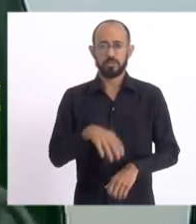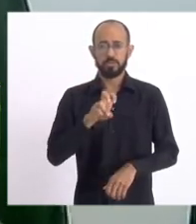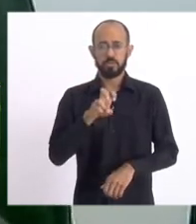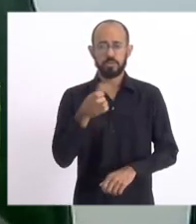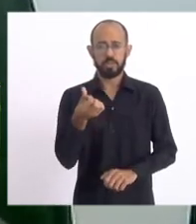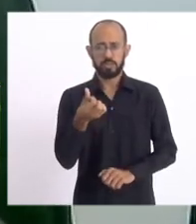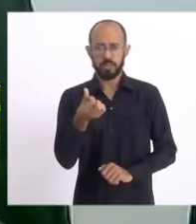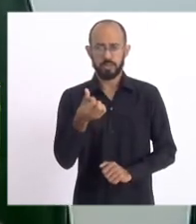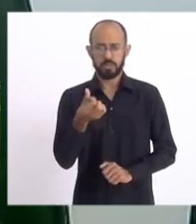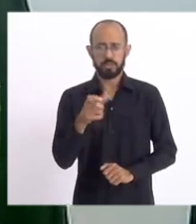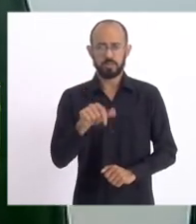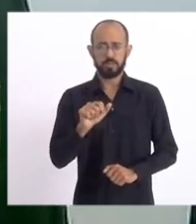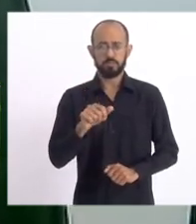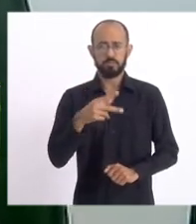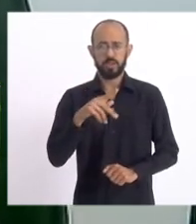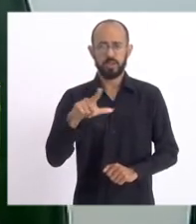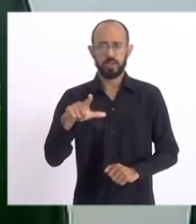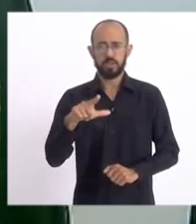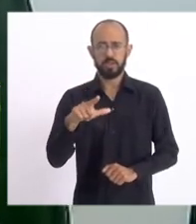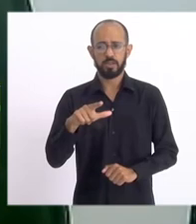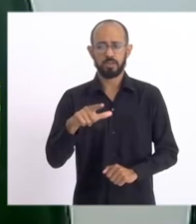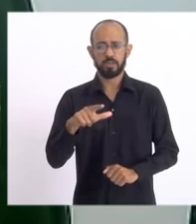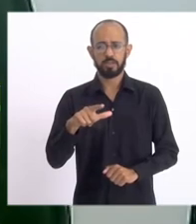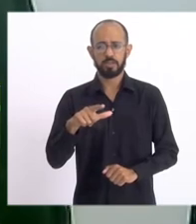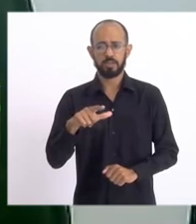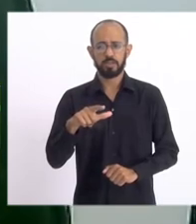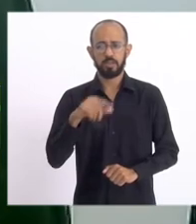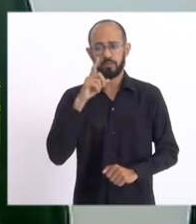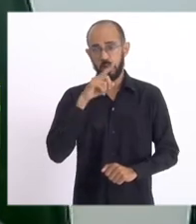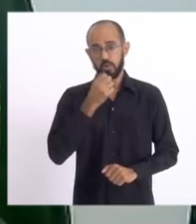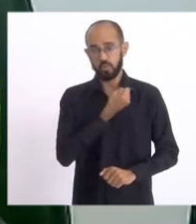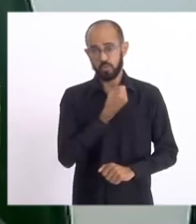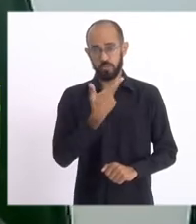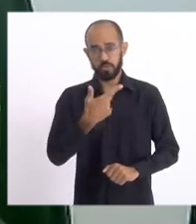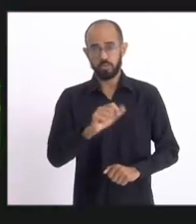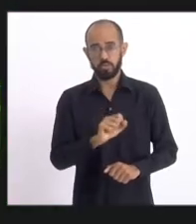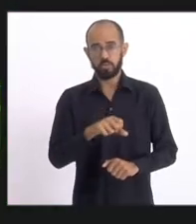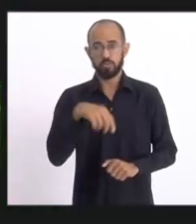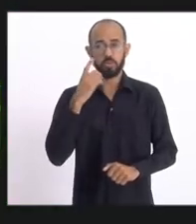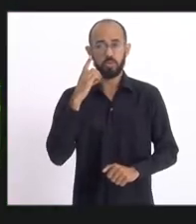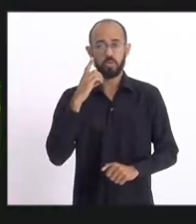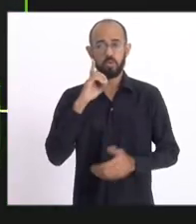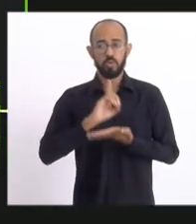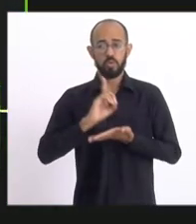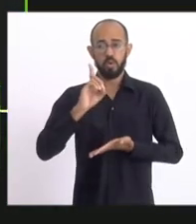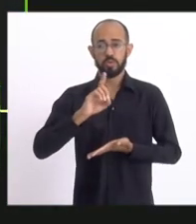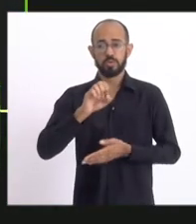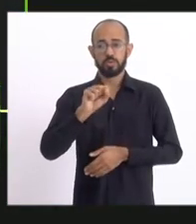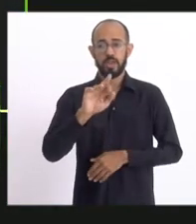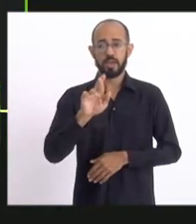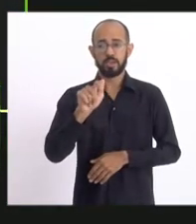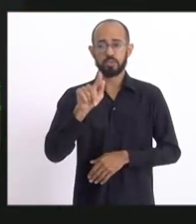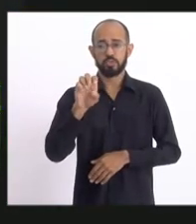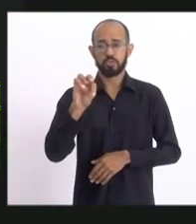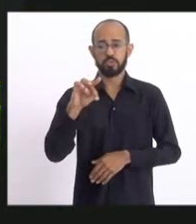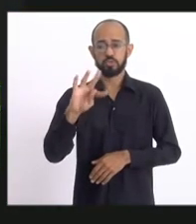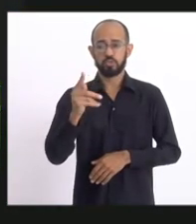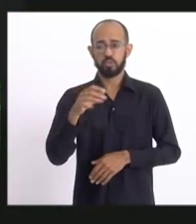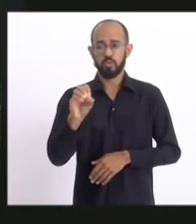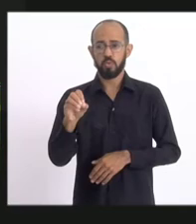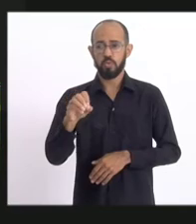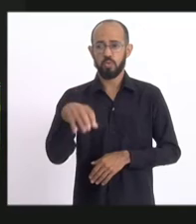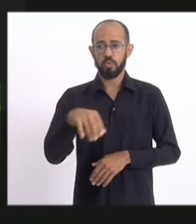56. Projeto de lei 2.6. Doutor Serginho, parecer pela anexação, projeto de lei 2927